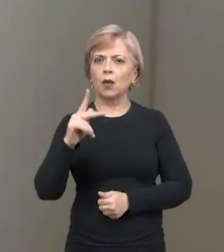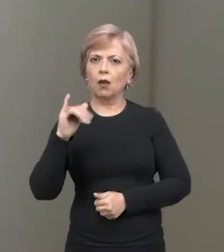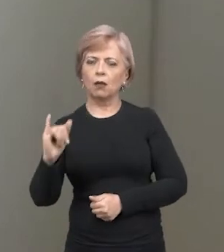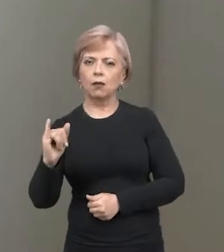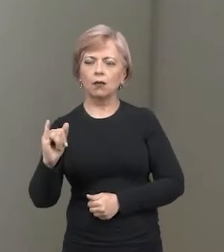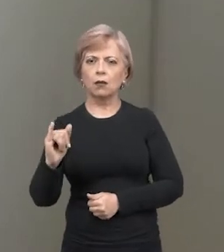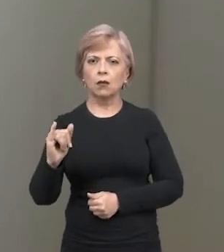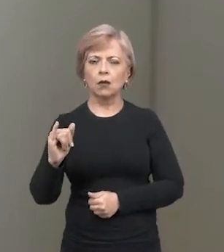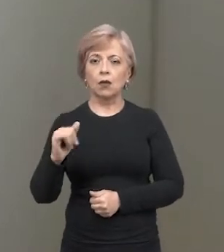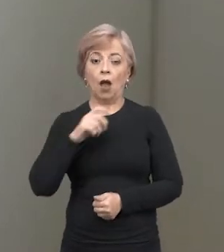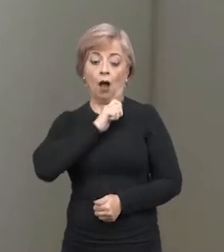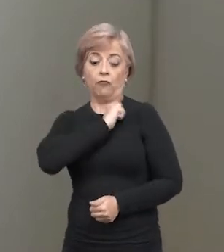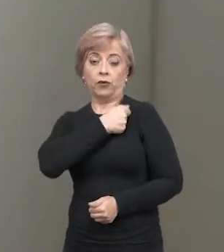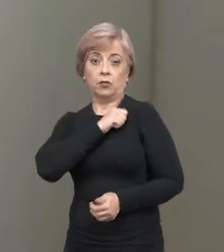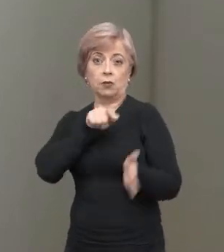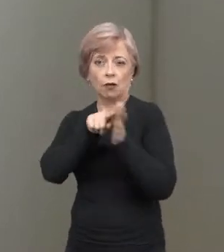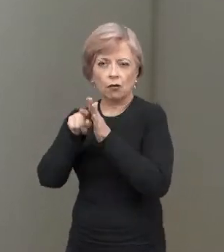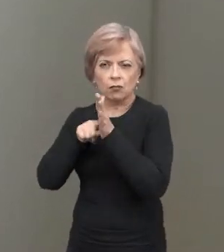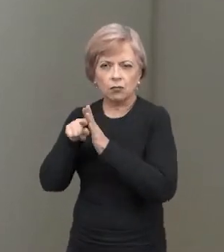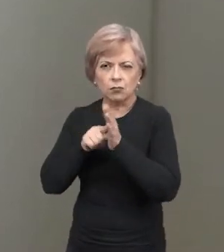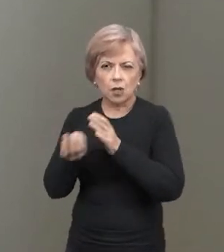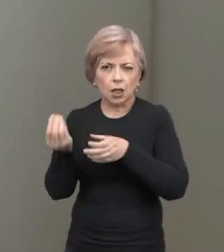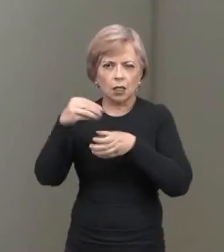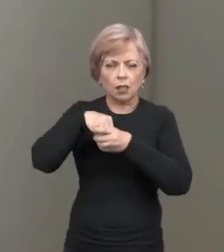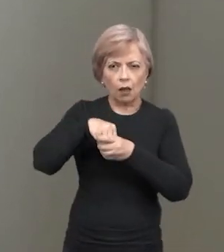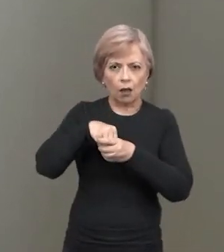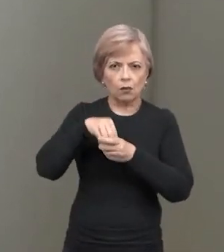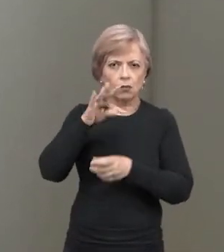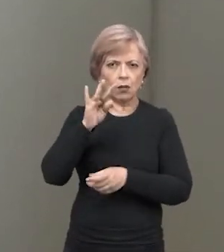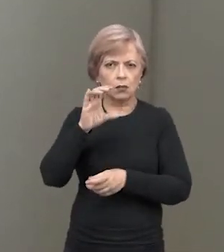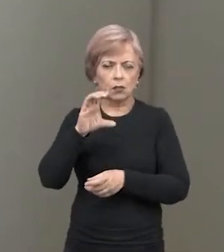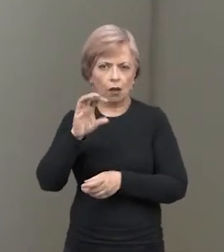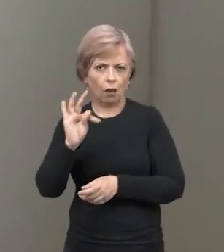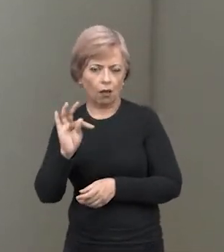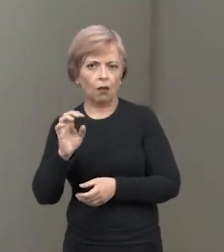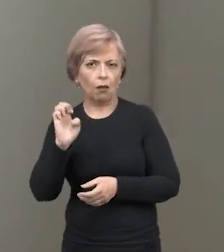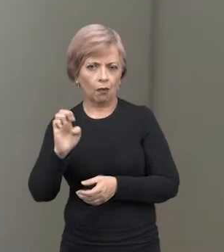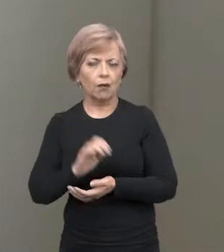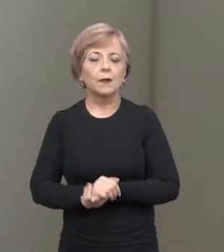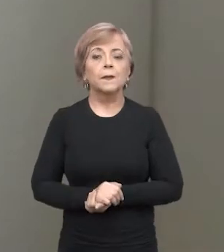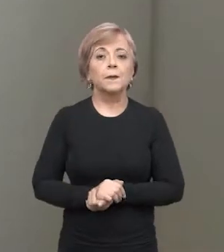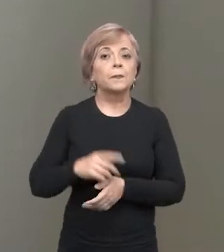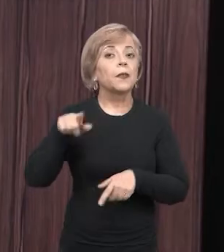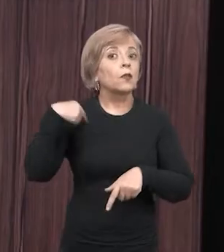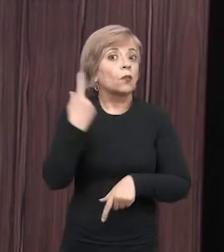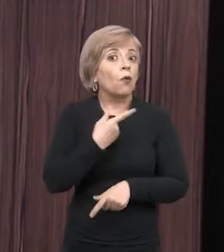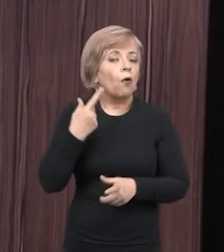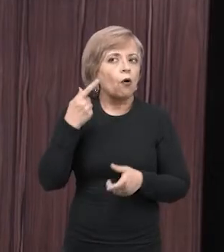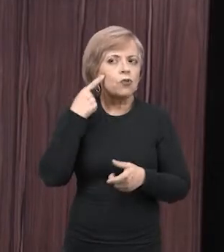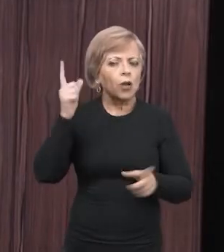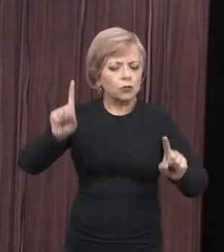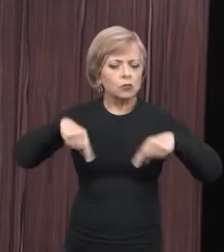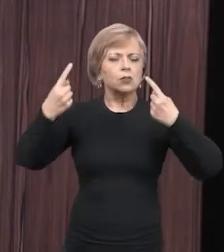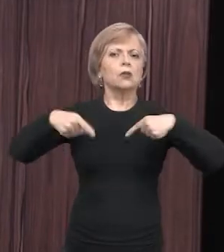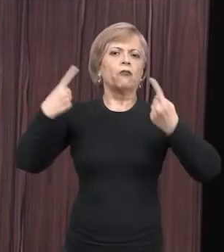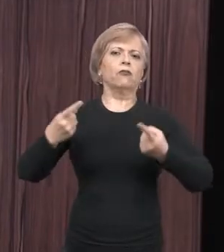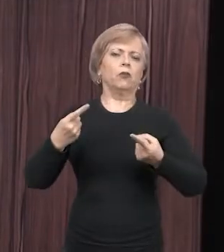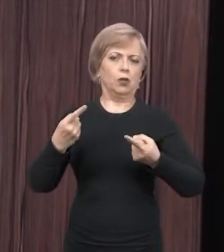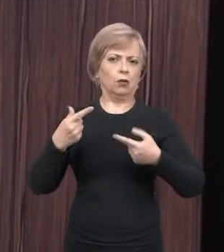auditorias de controle externo no Tribunal de Contas, enfim. Desde então para cá, já foram muitos desafios que tivemos que